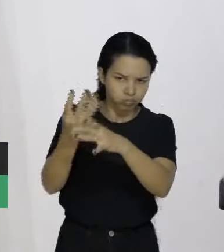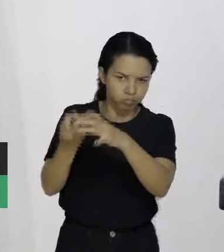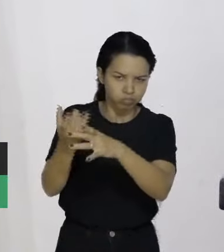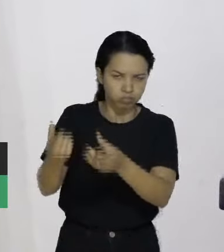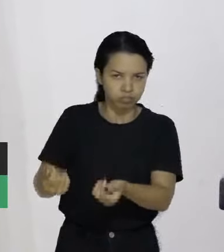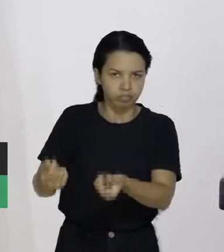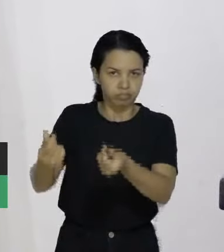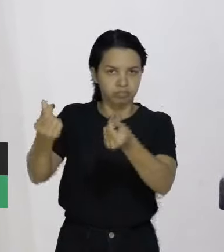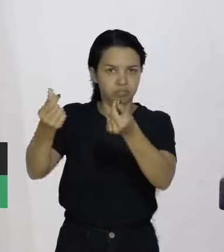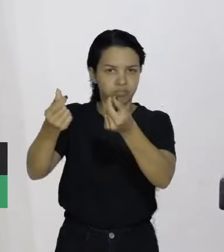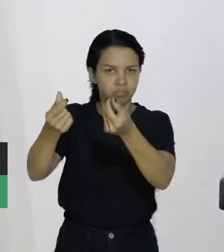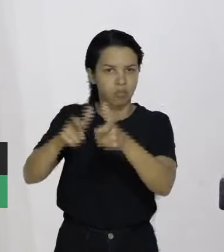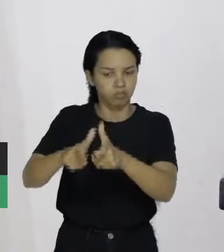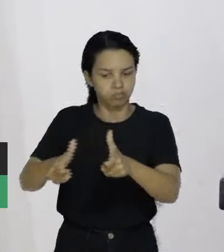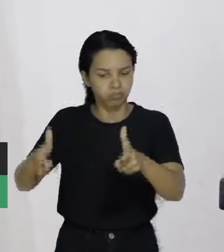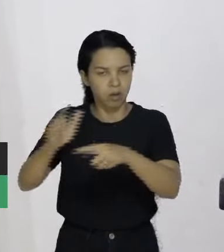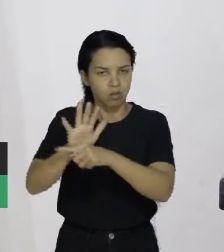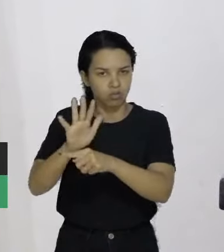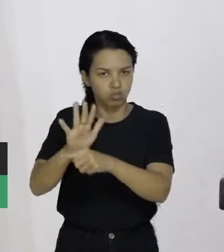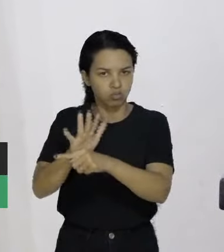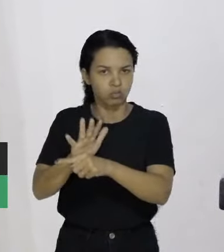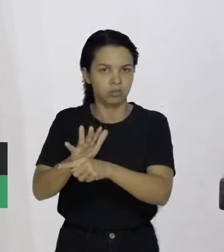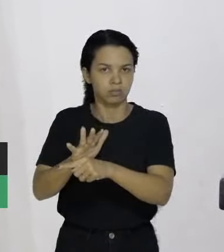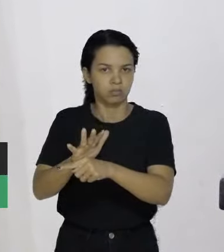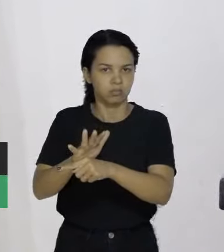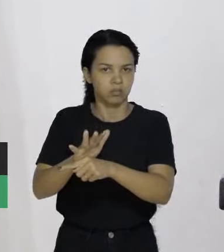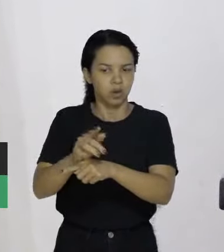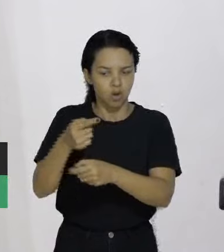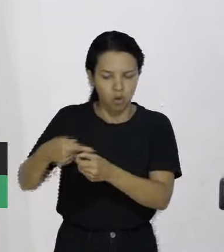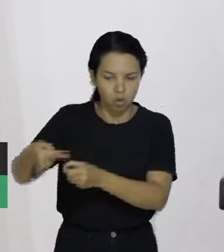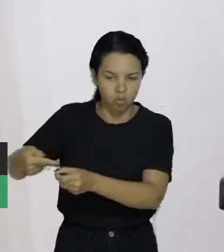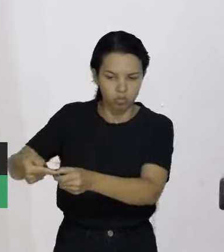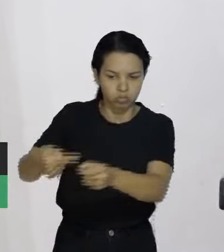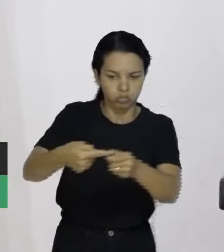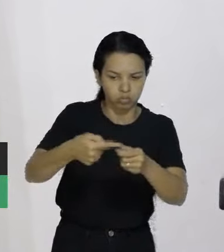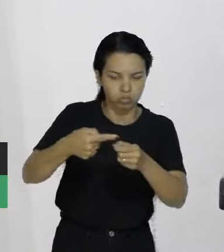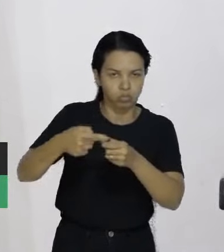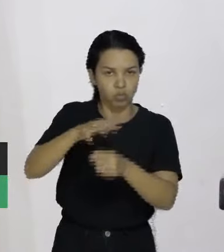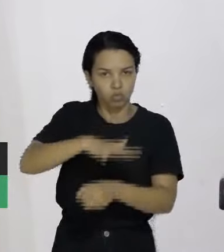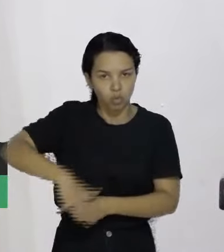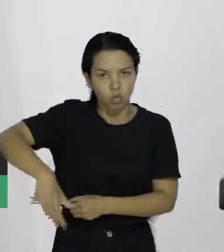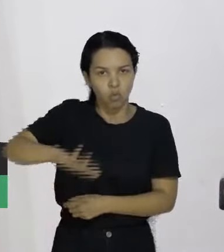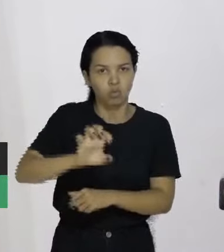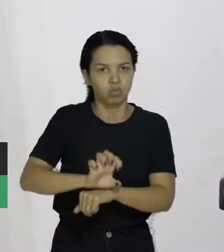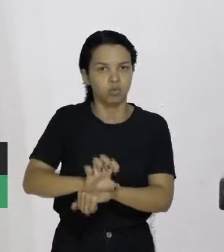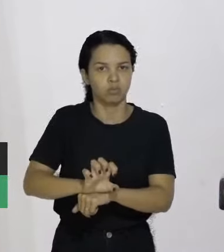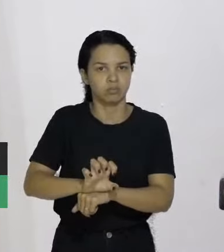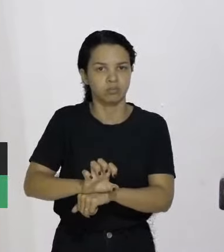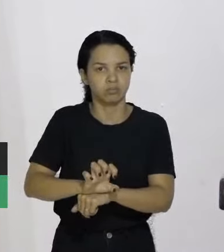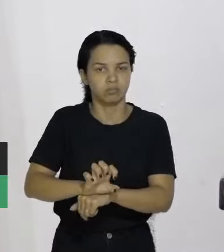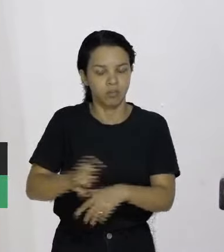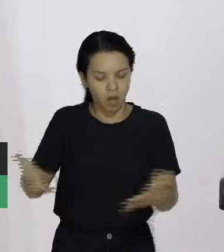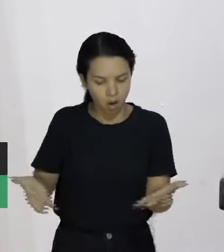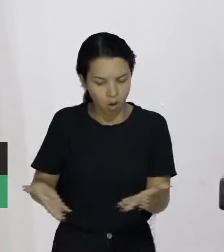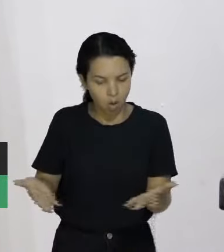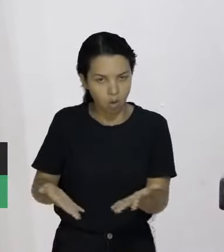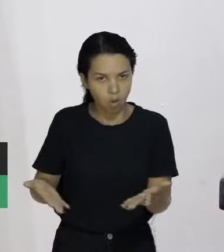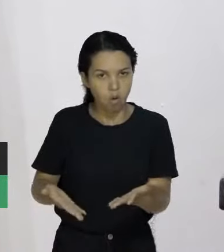região de cidades nas nossas em todo o nosso estado nós tenhamos essa